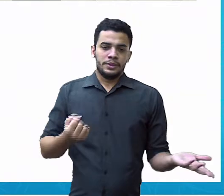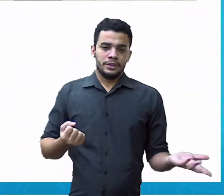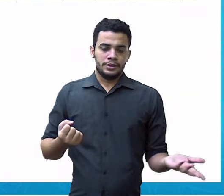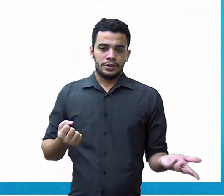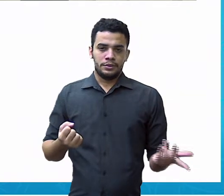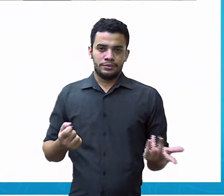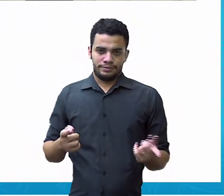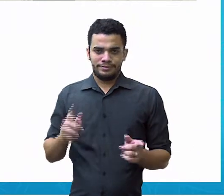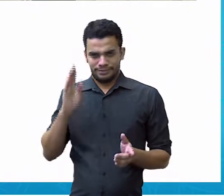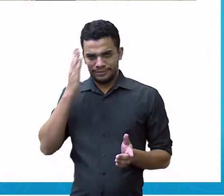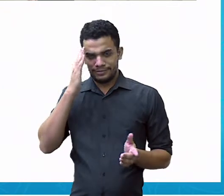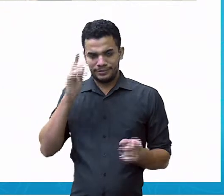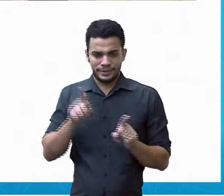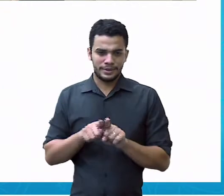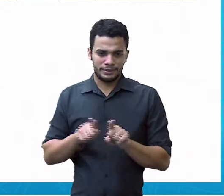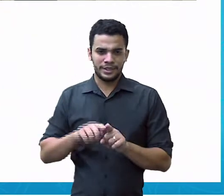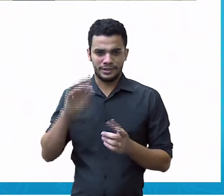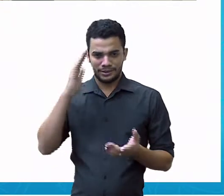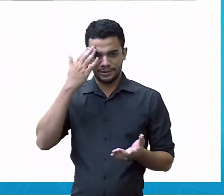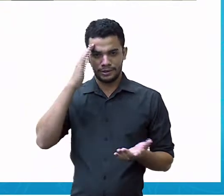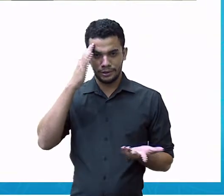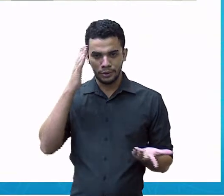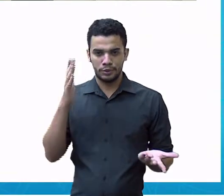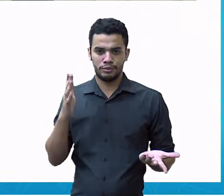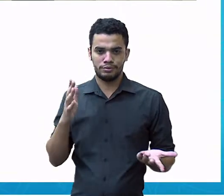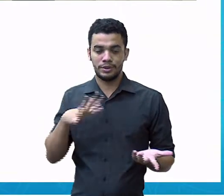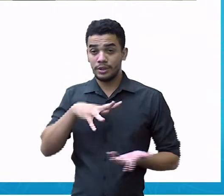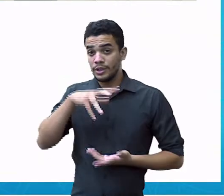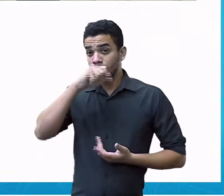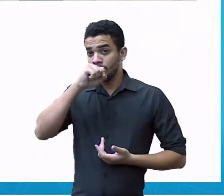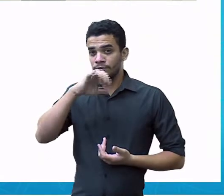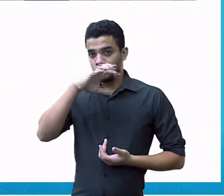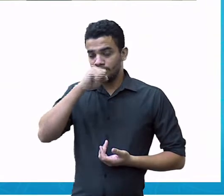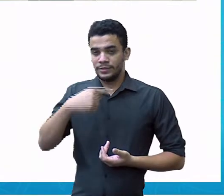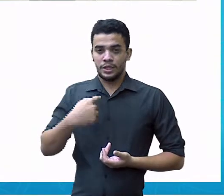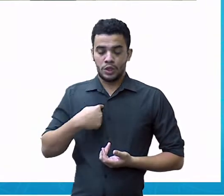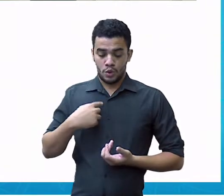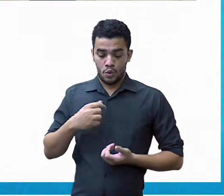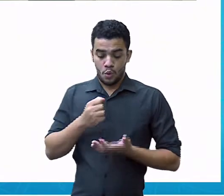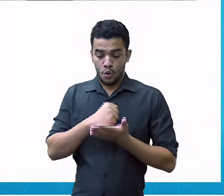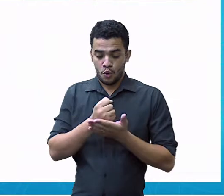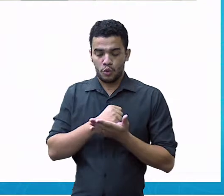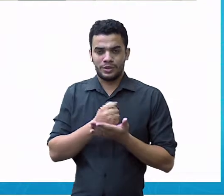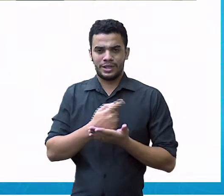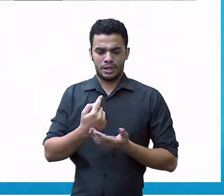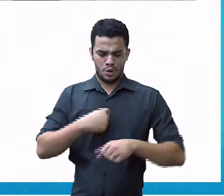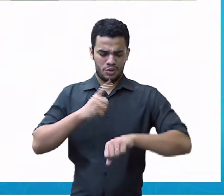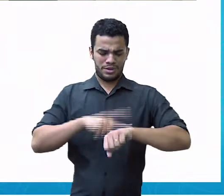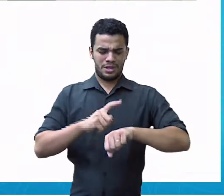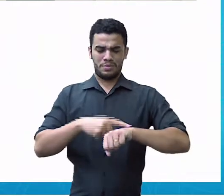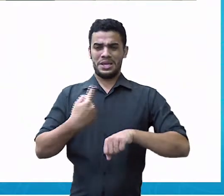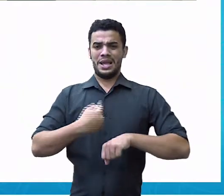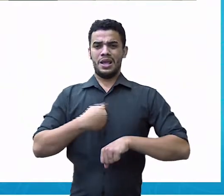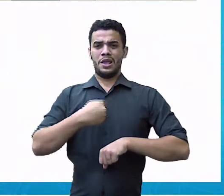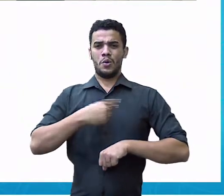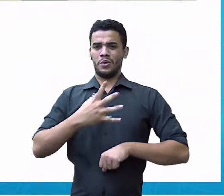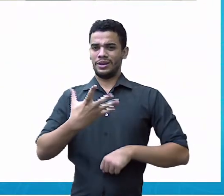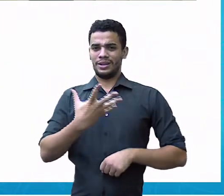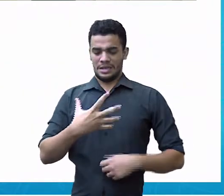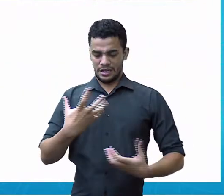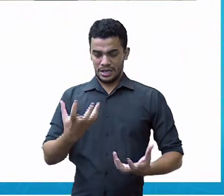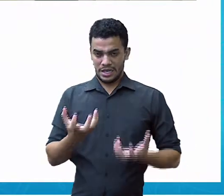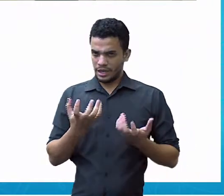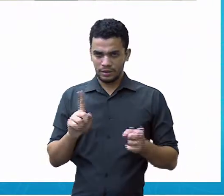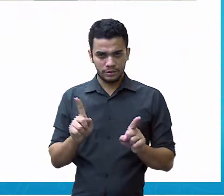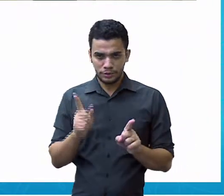acontecem naturalmente. Quando mergulhamos na água, conseguimos ficar alguns segundos sem